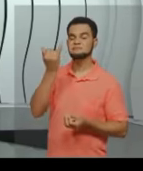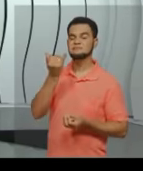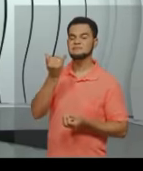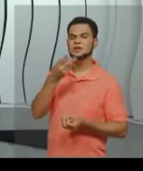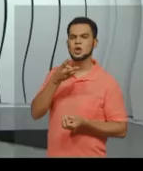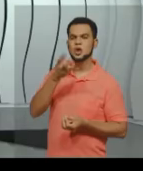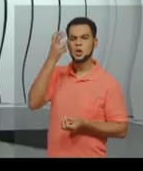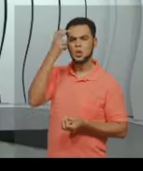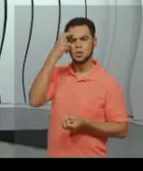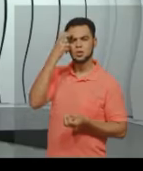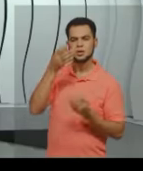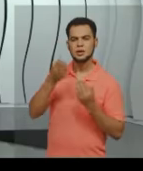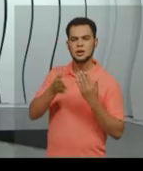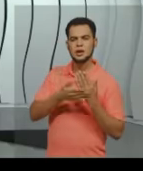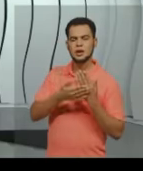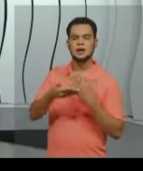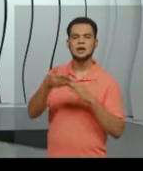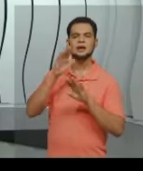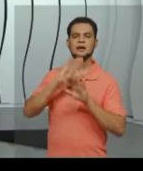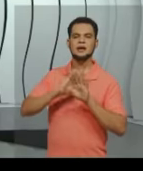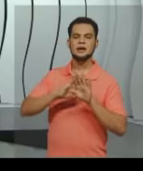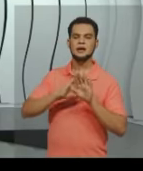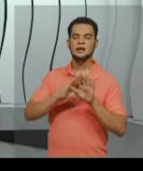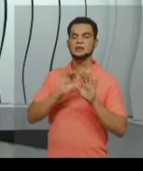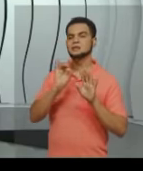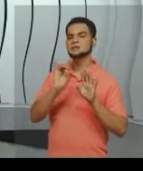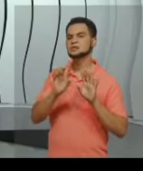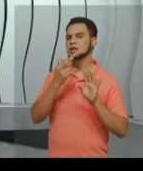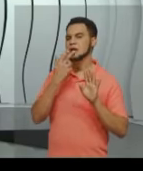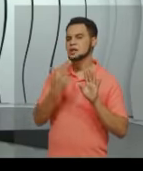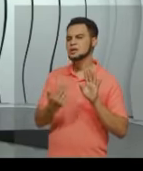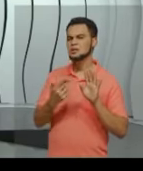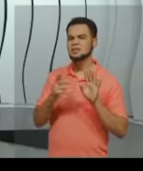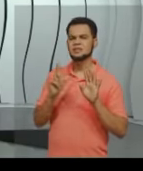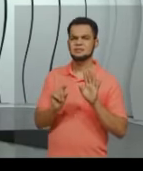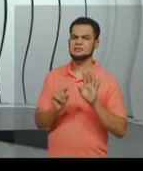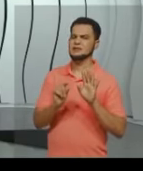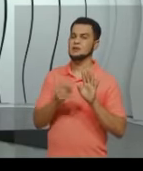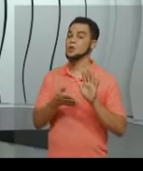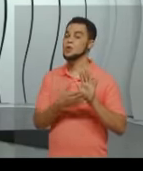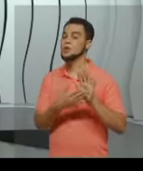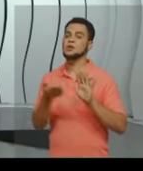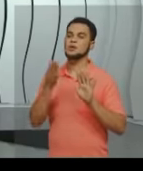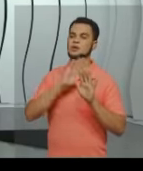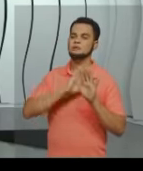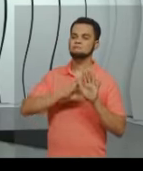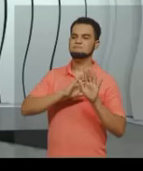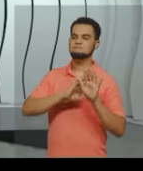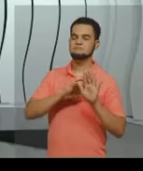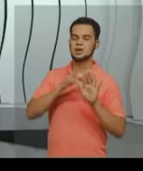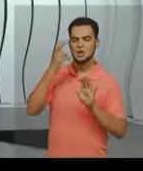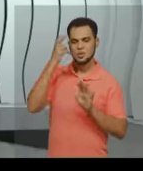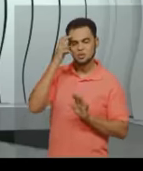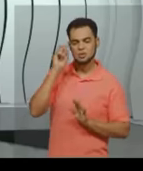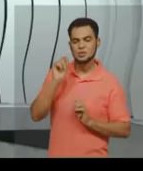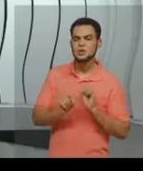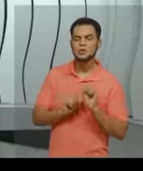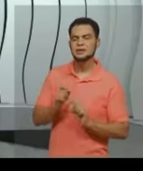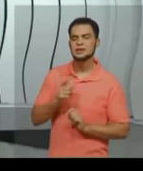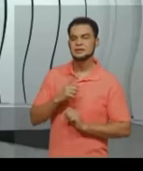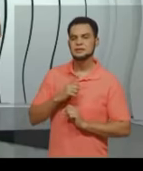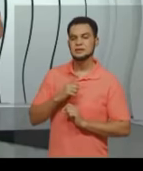língua. Só a língua é pouco. Então, quais os escritores, quais os pintores, quais as ideias que estão por trás do